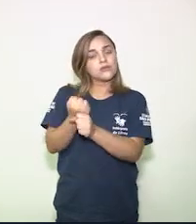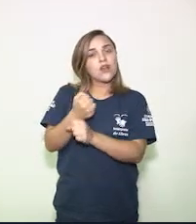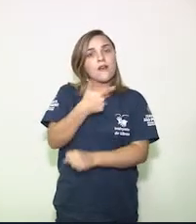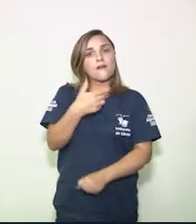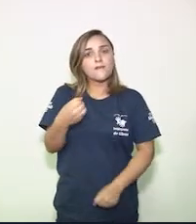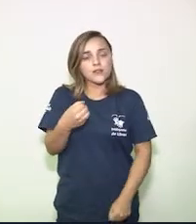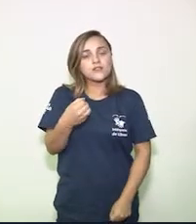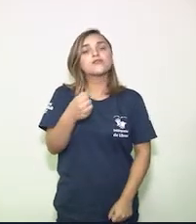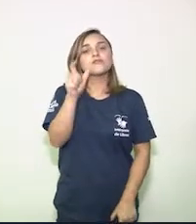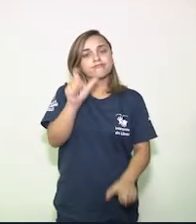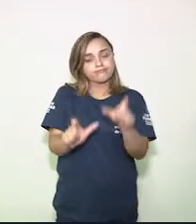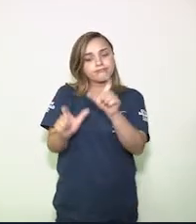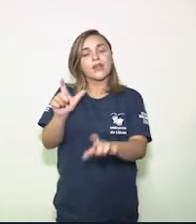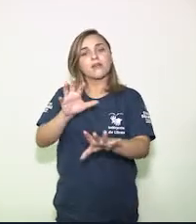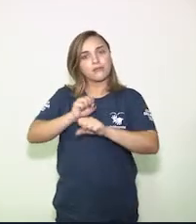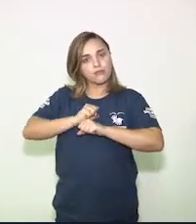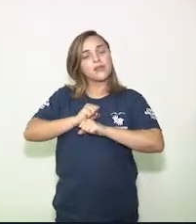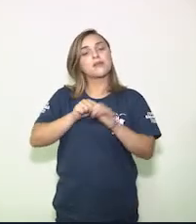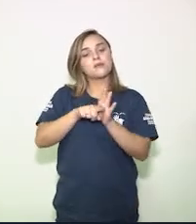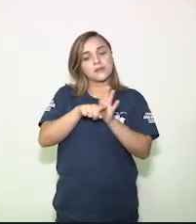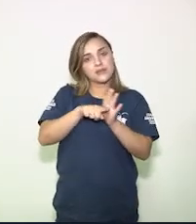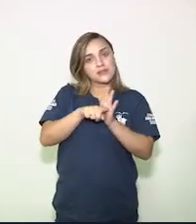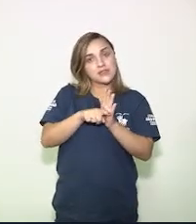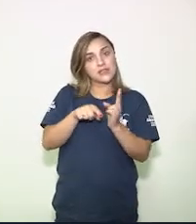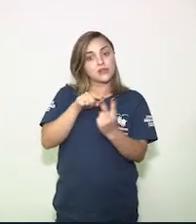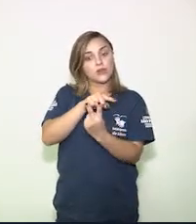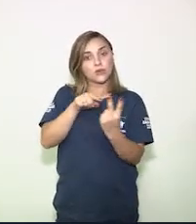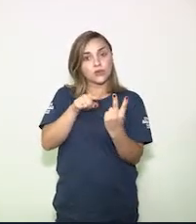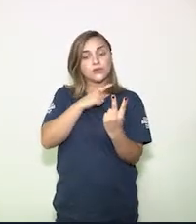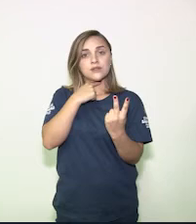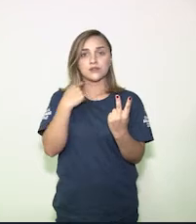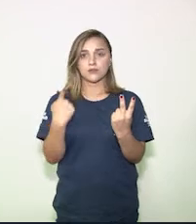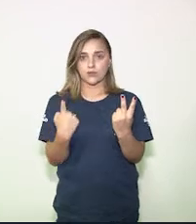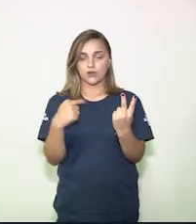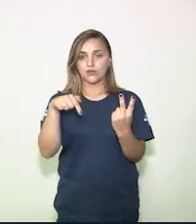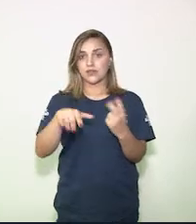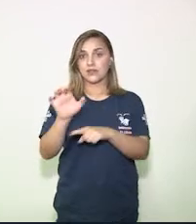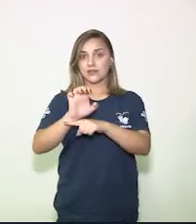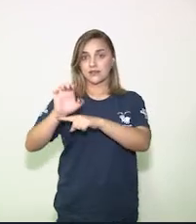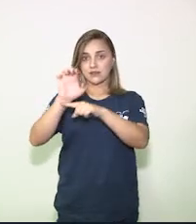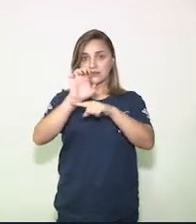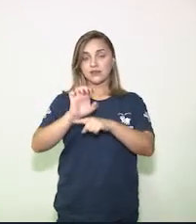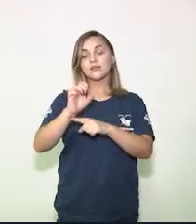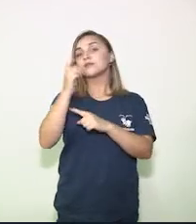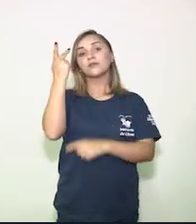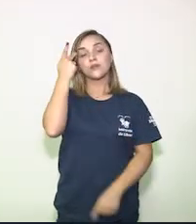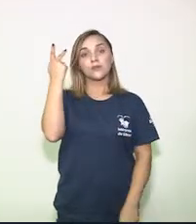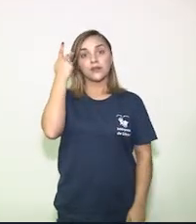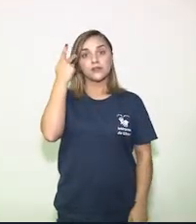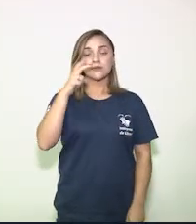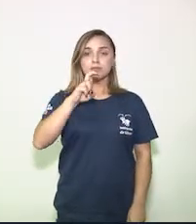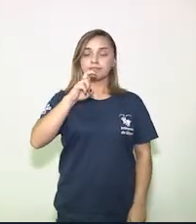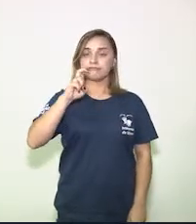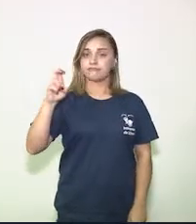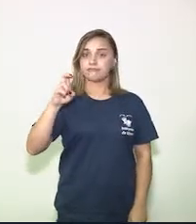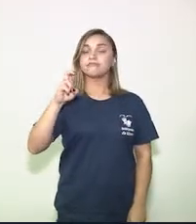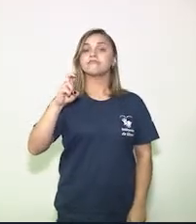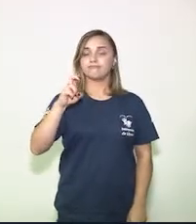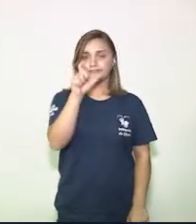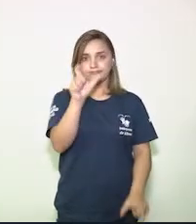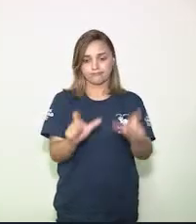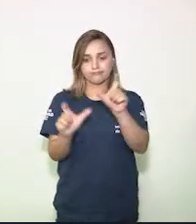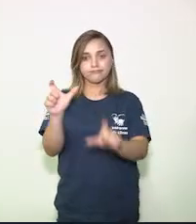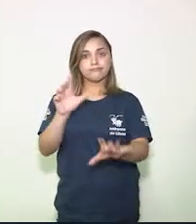casos em investigação com 2 óbitos. E o estado de São Paulo com 55 casos e 4